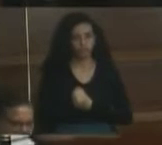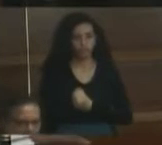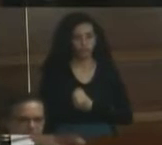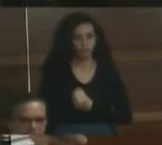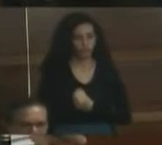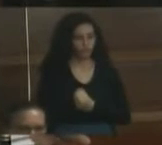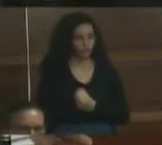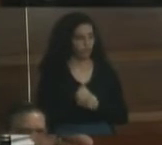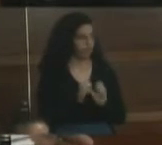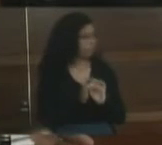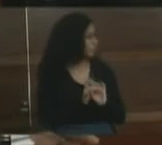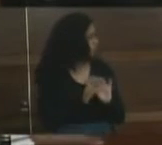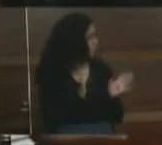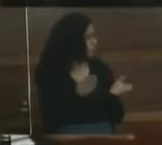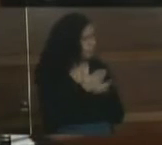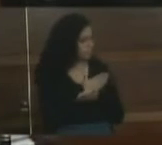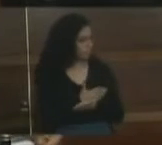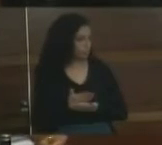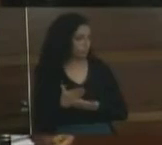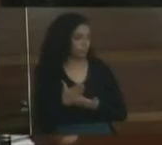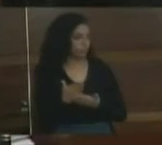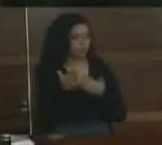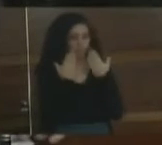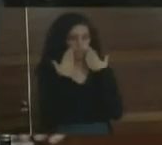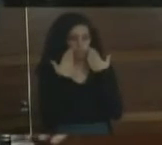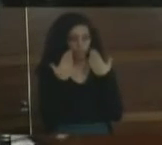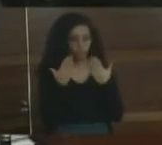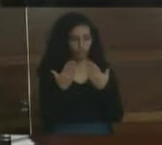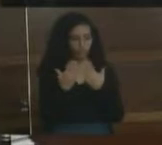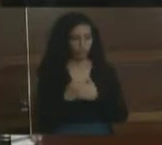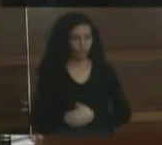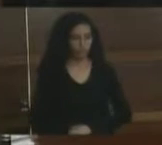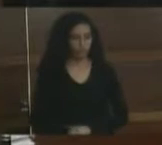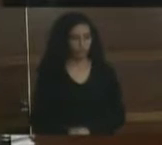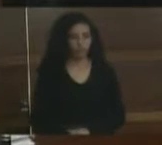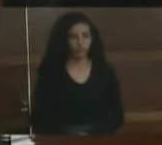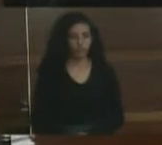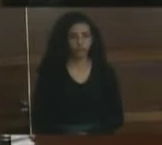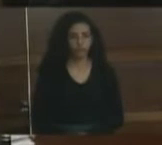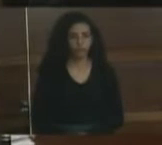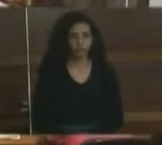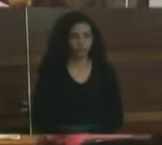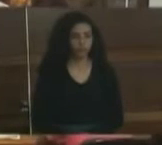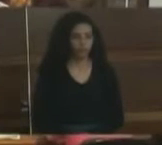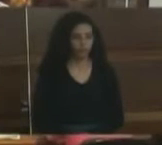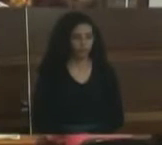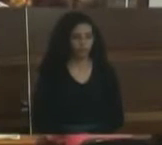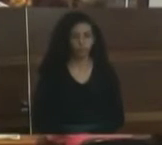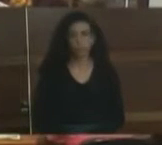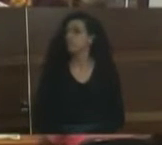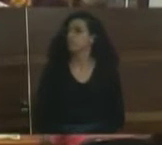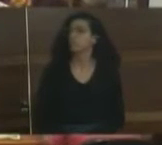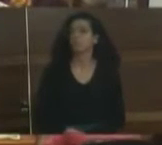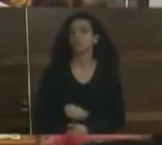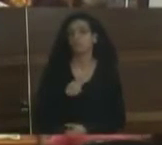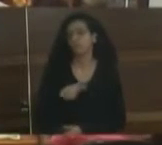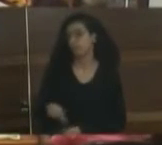fica ao seu critério o início da apresentação presidente muito obrigado a